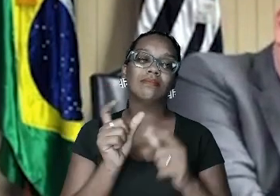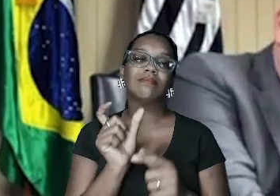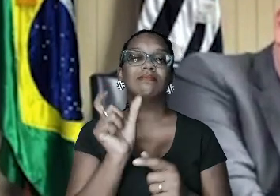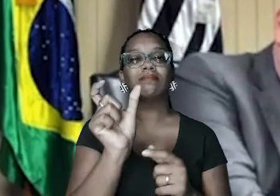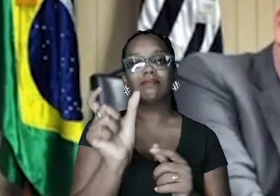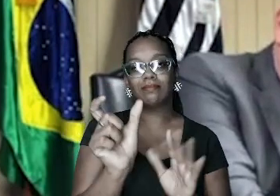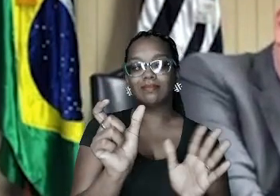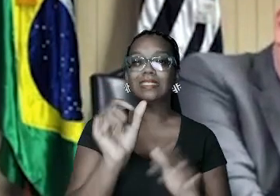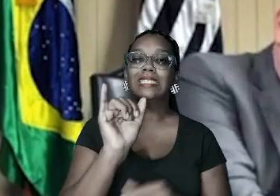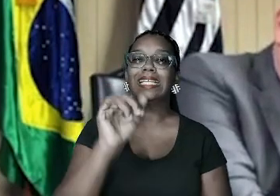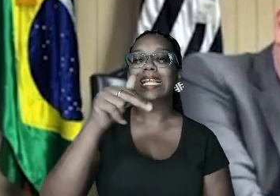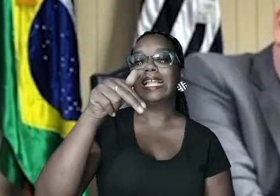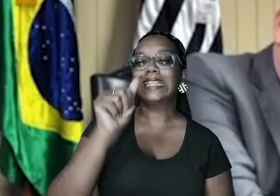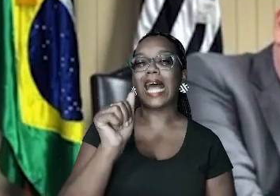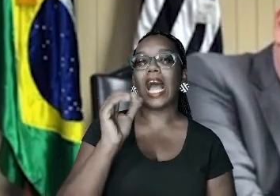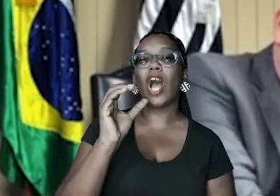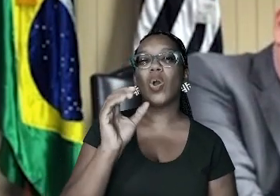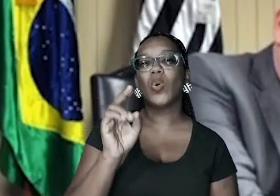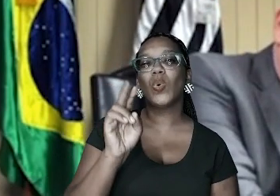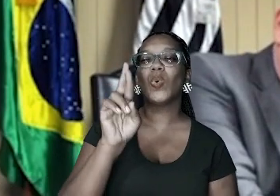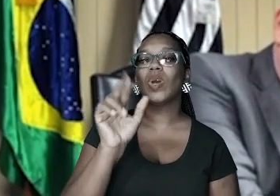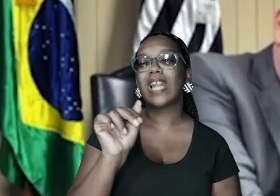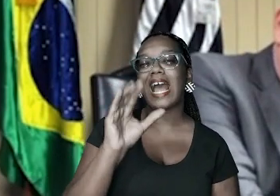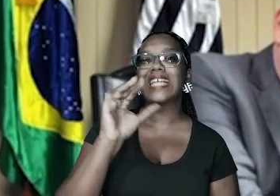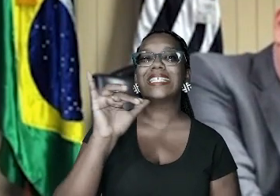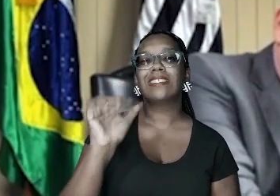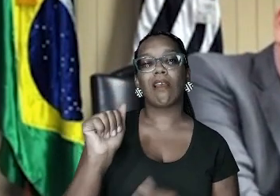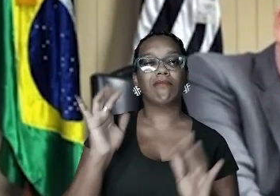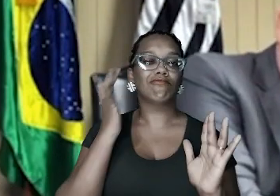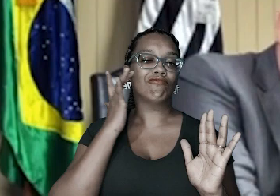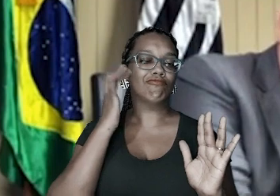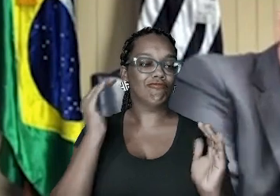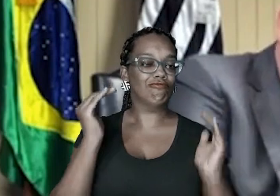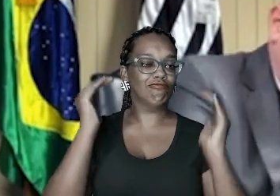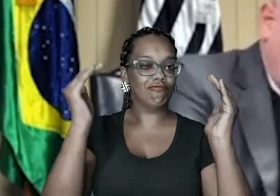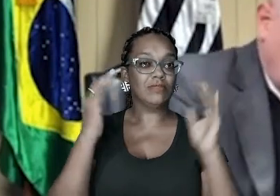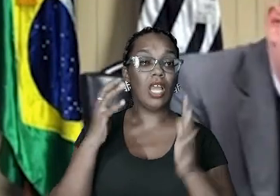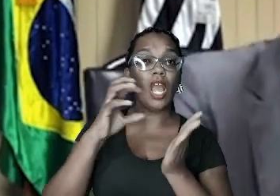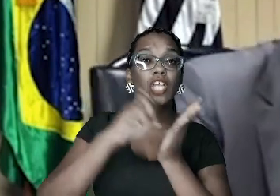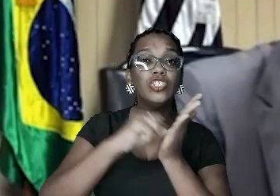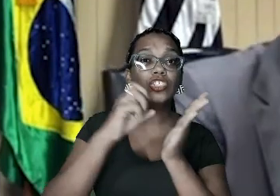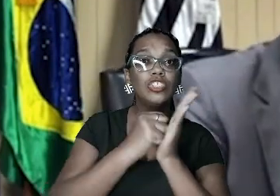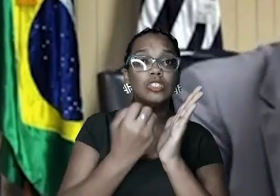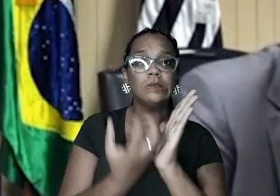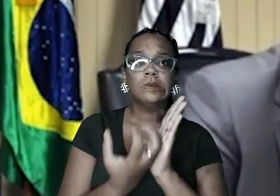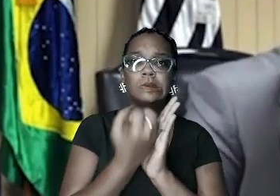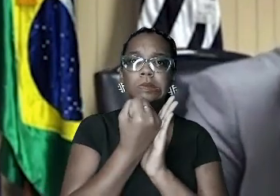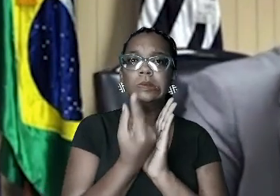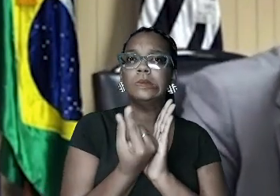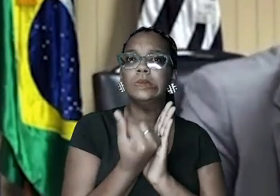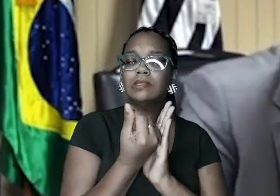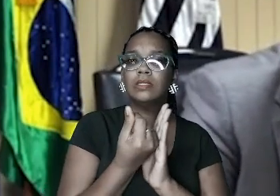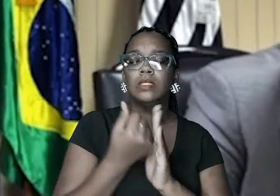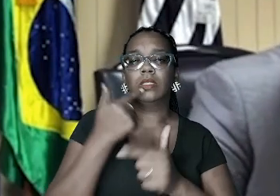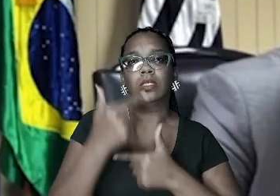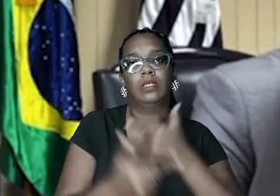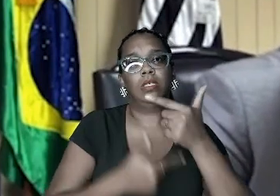razão de usar o termo mais elegante de inacurasse de registros Contábeis